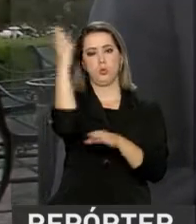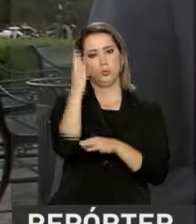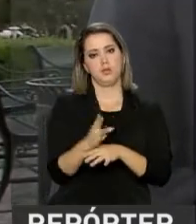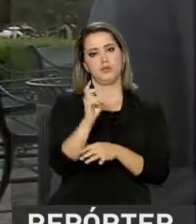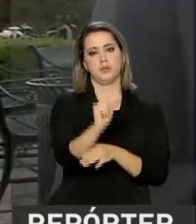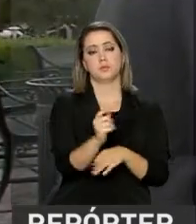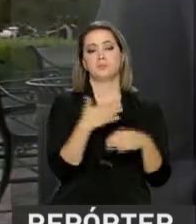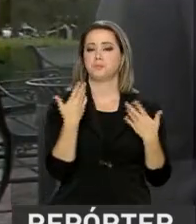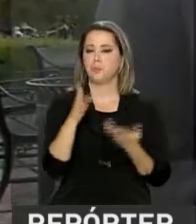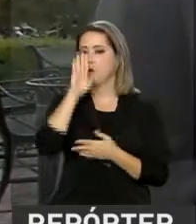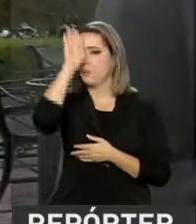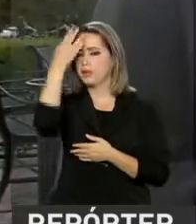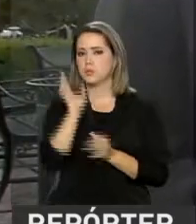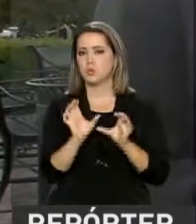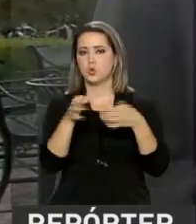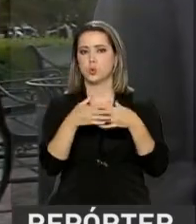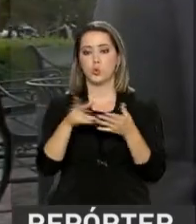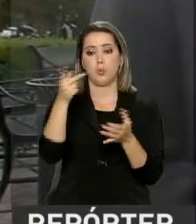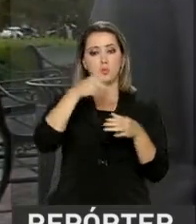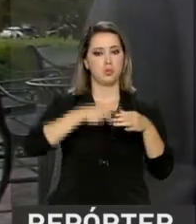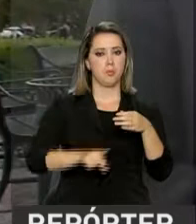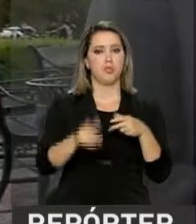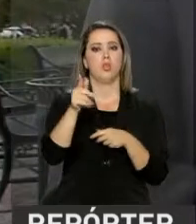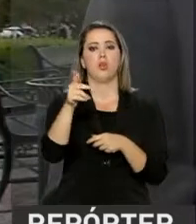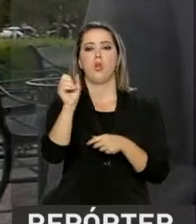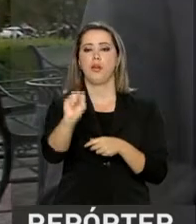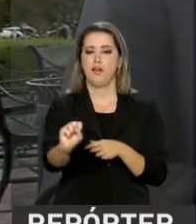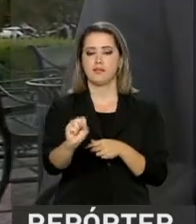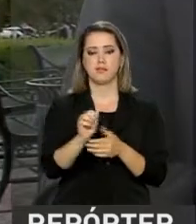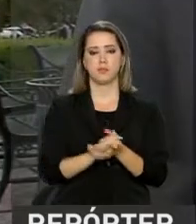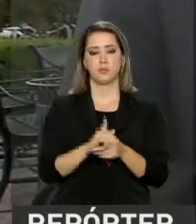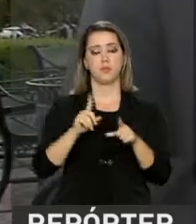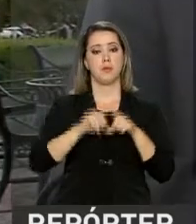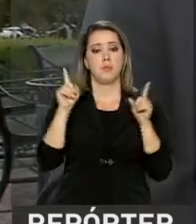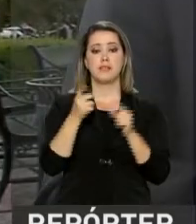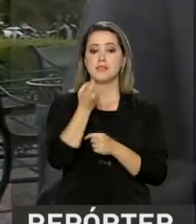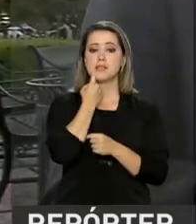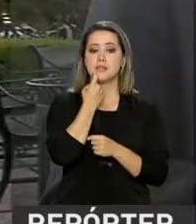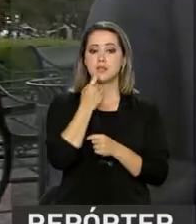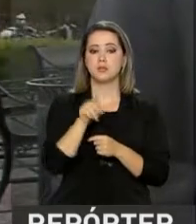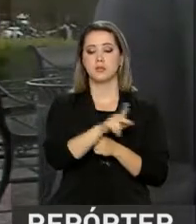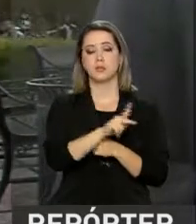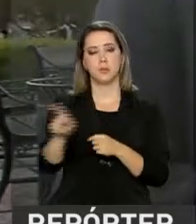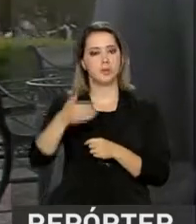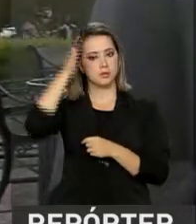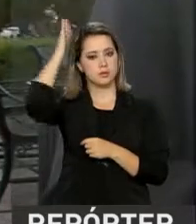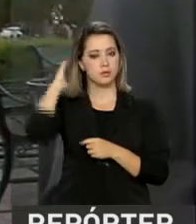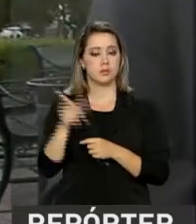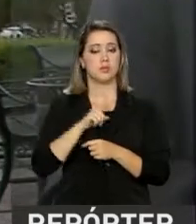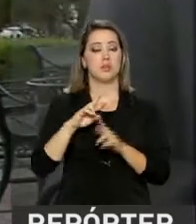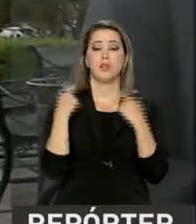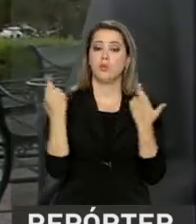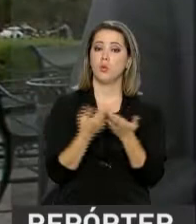na economia brasileira, principalmente no setor de petróleo e gás natural. Já na sexta-feira, o presidente Michel Temer